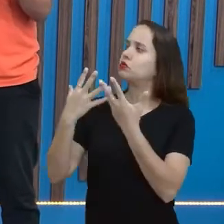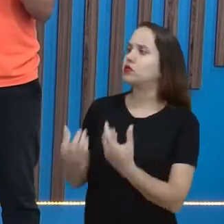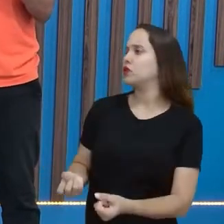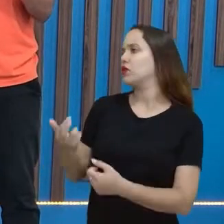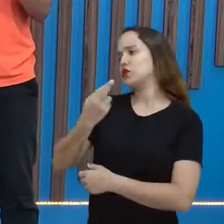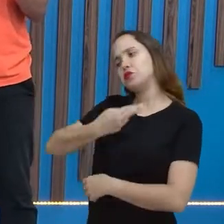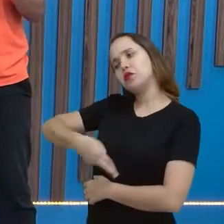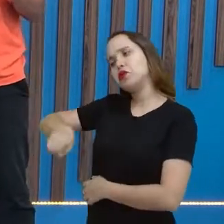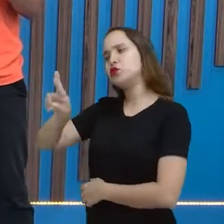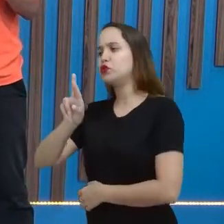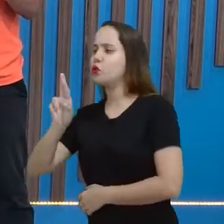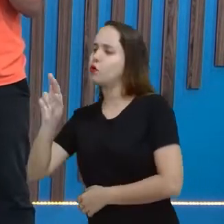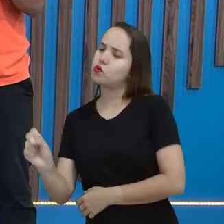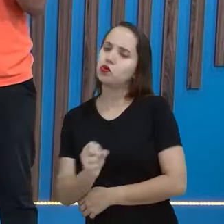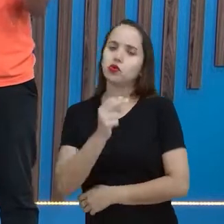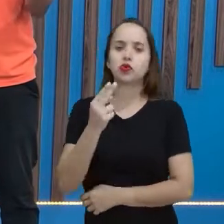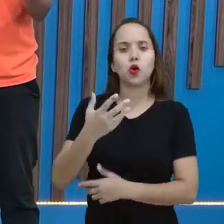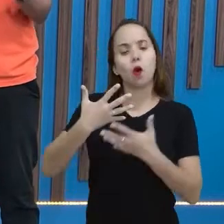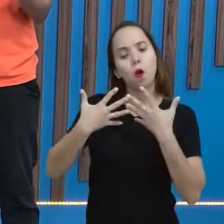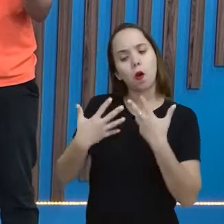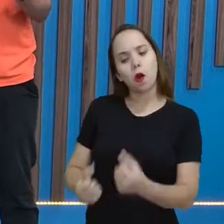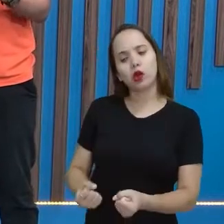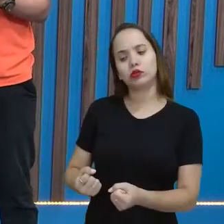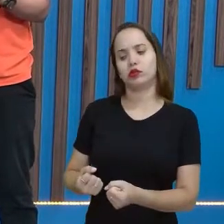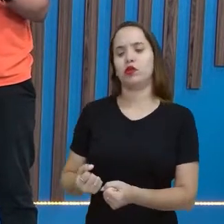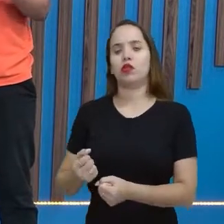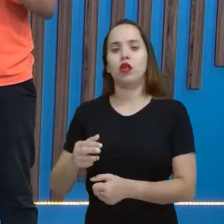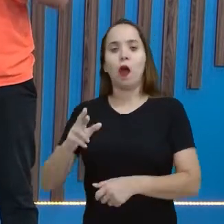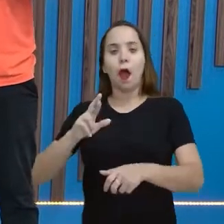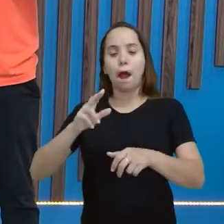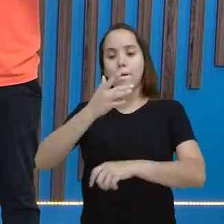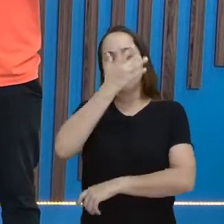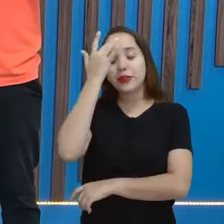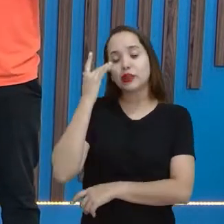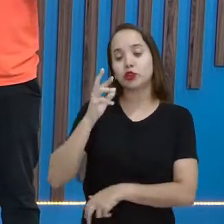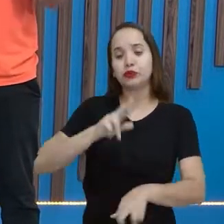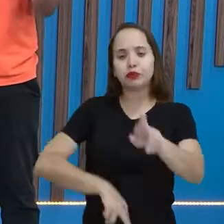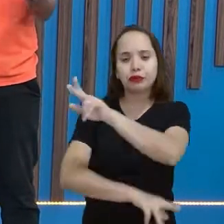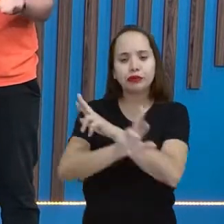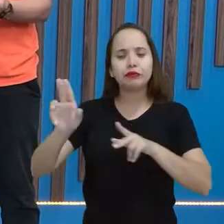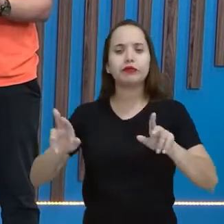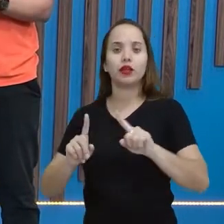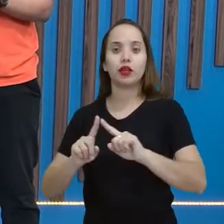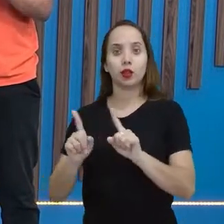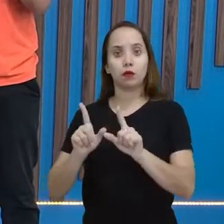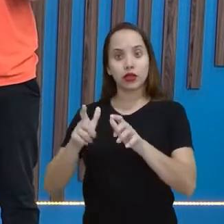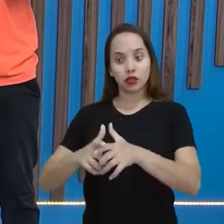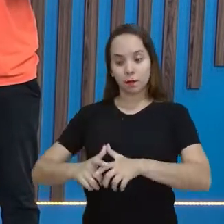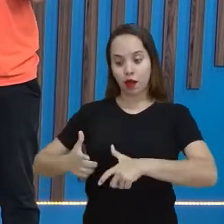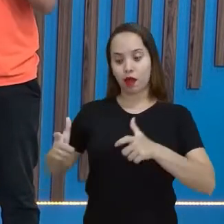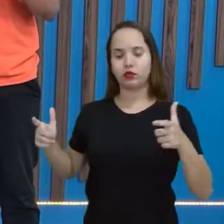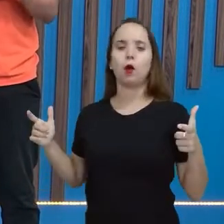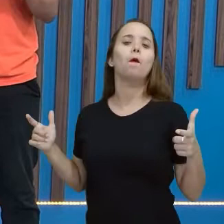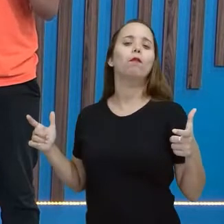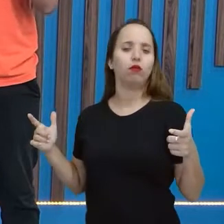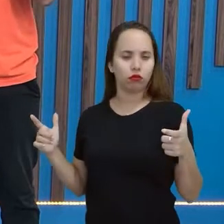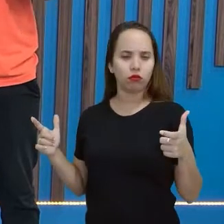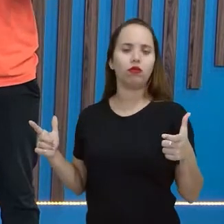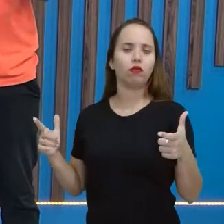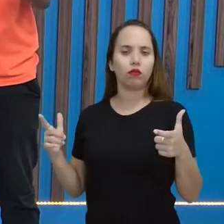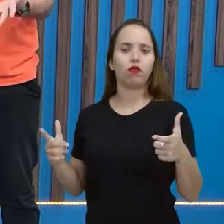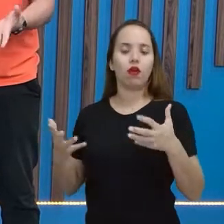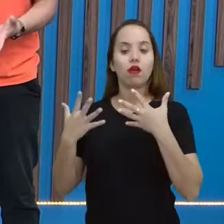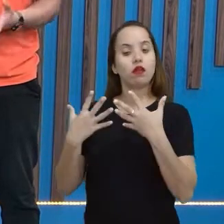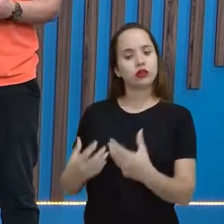ou a tolerância a pessoas de diferentes etnias. Ela é uma tolerância de forma bem ampla, né? Tolerância a